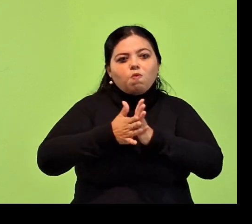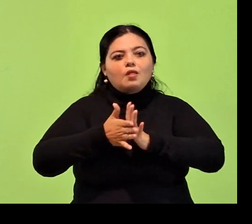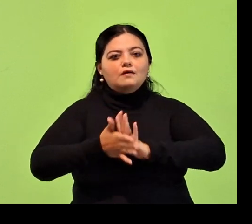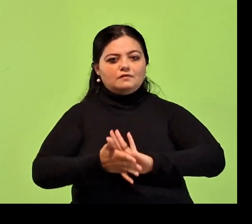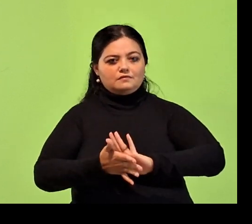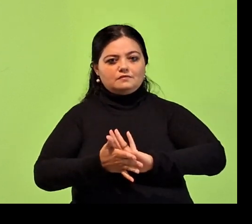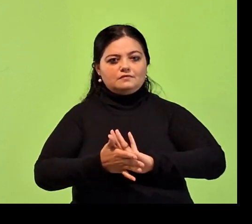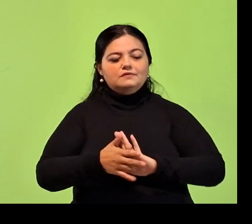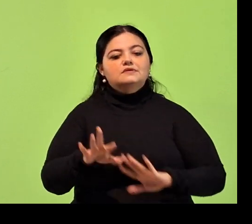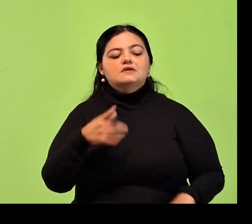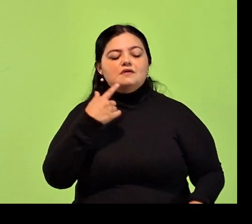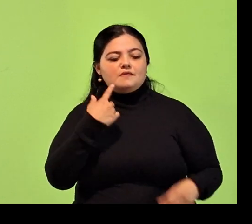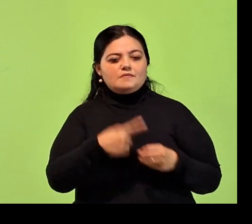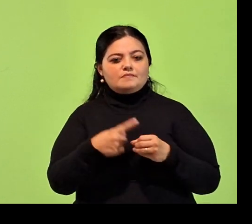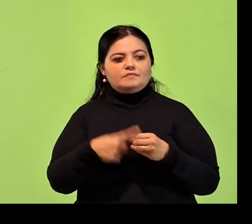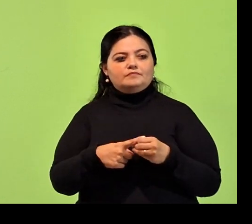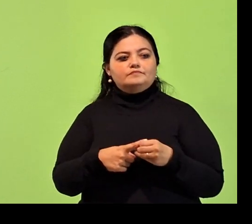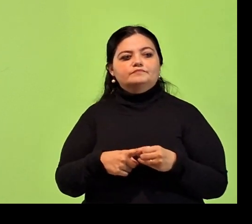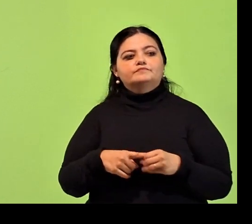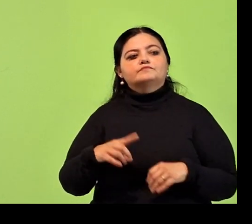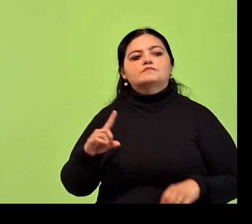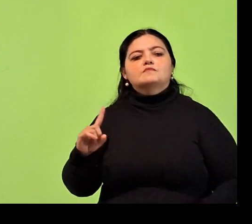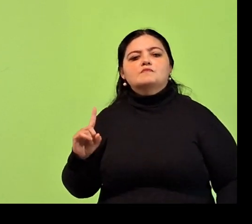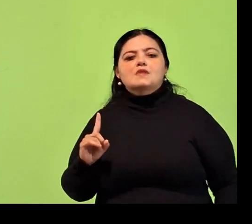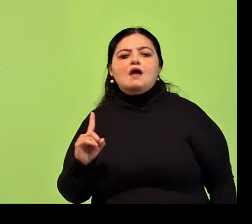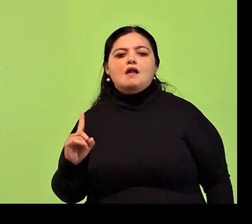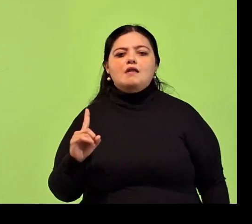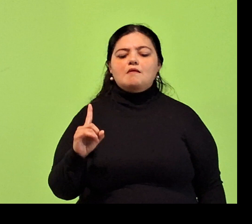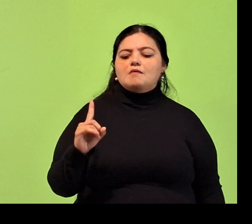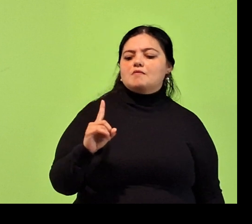Eu ando pela cidade com essa peneira enorme,